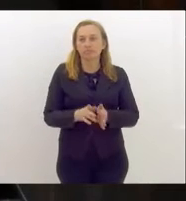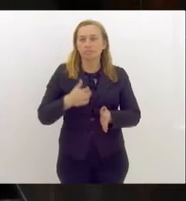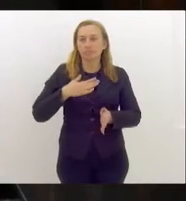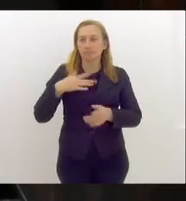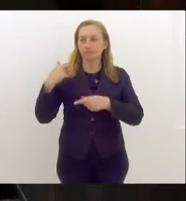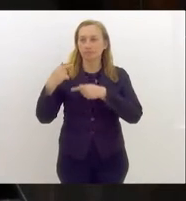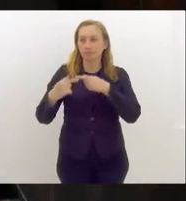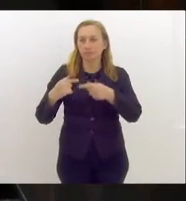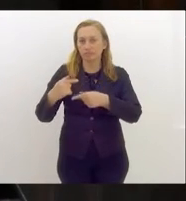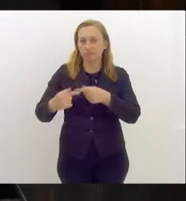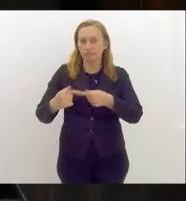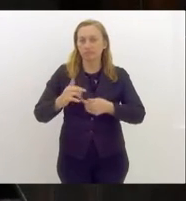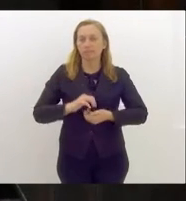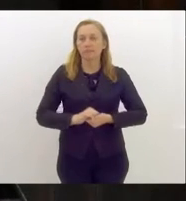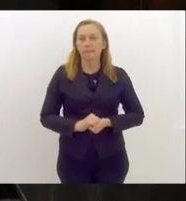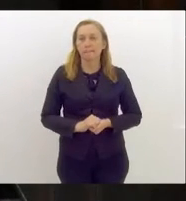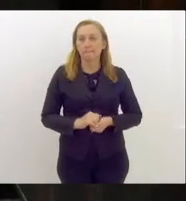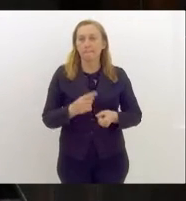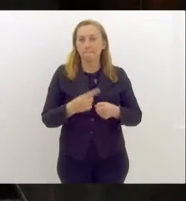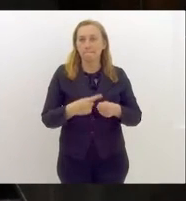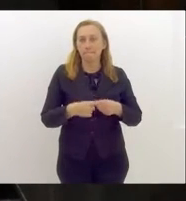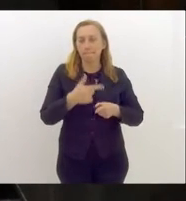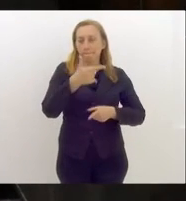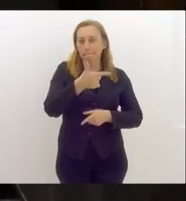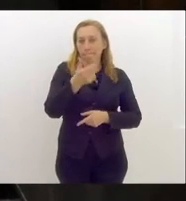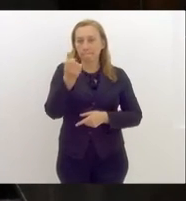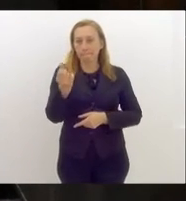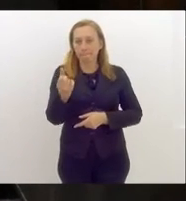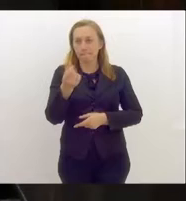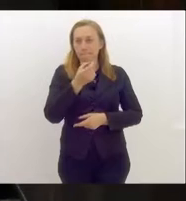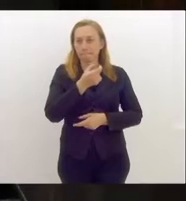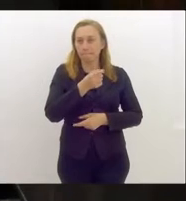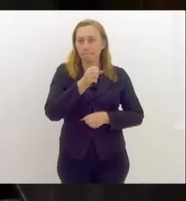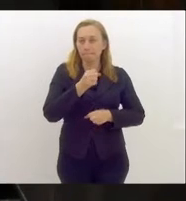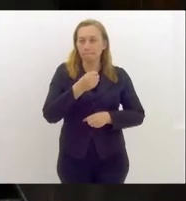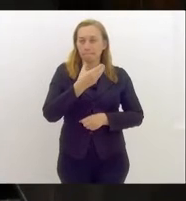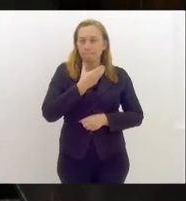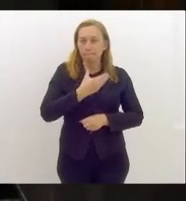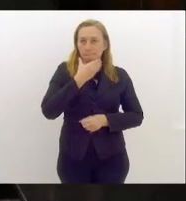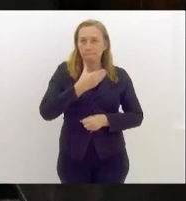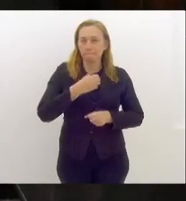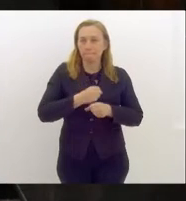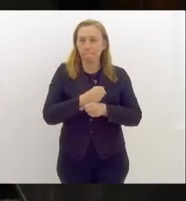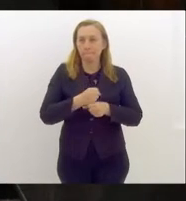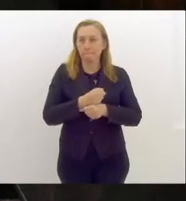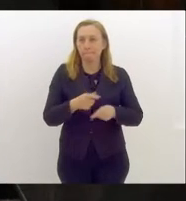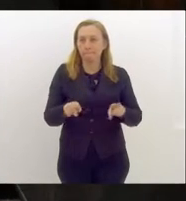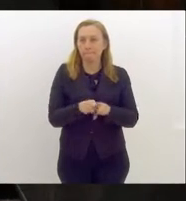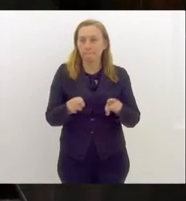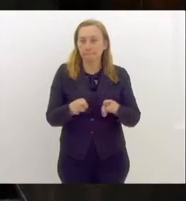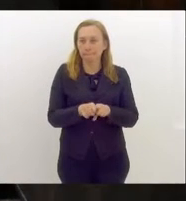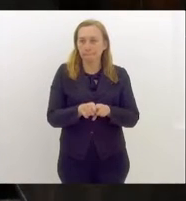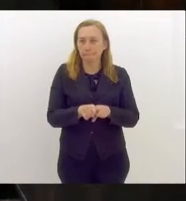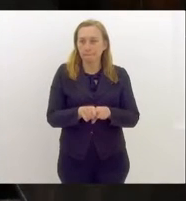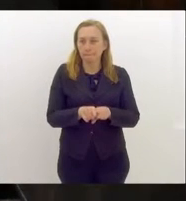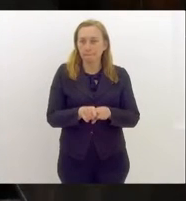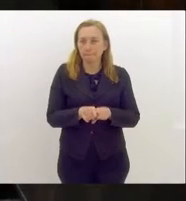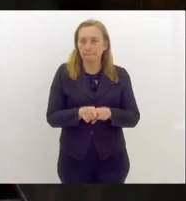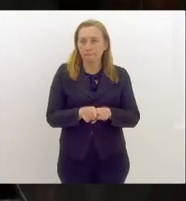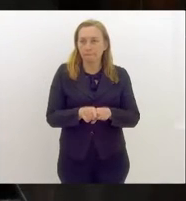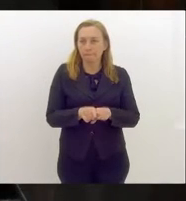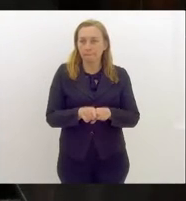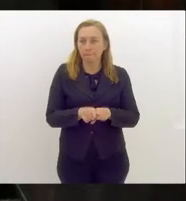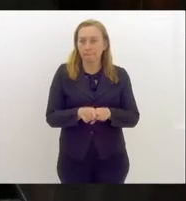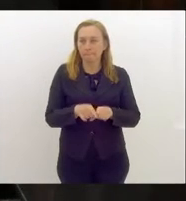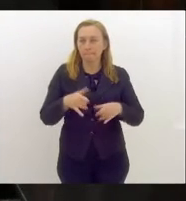geração até porque em 26 de dezembro deste ano também farei 77